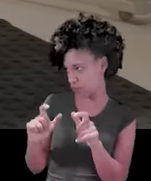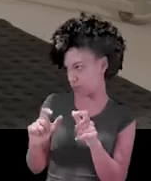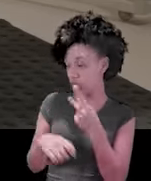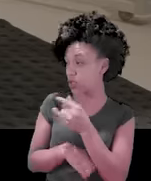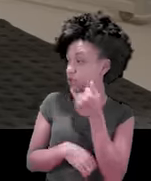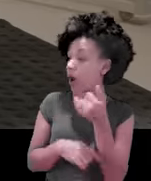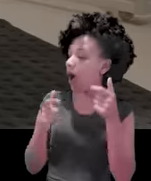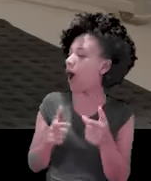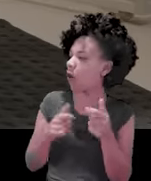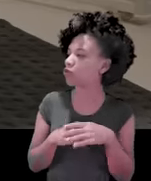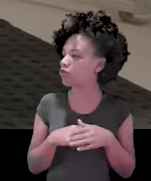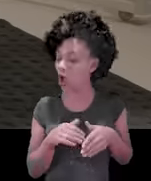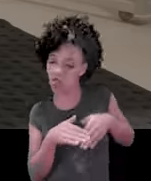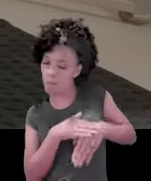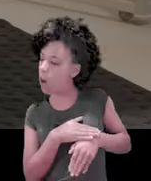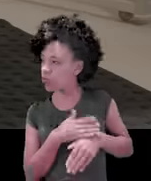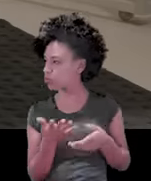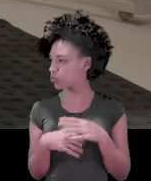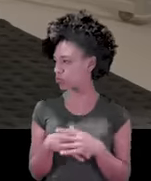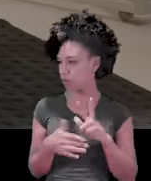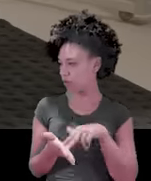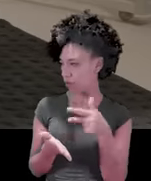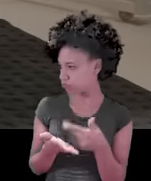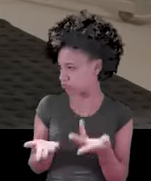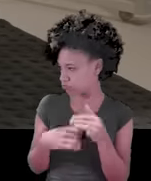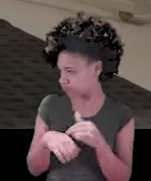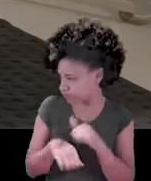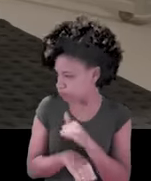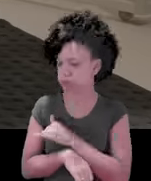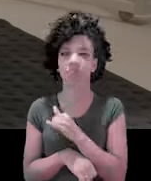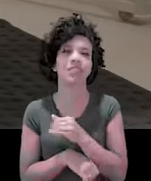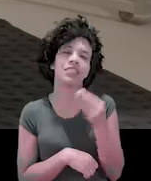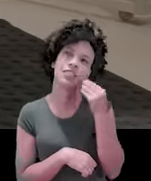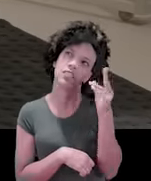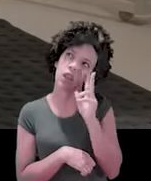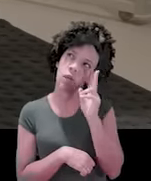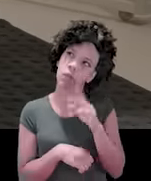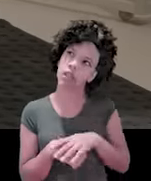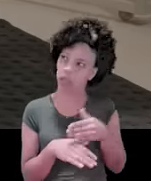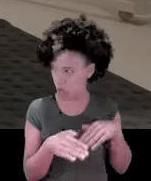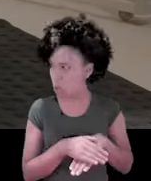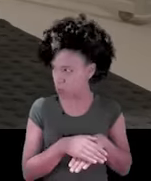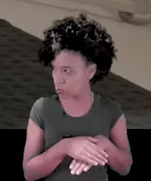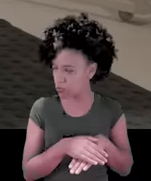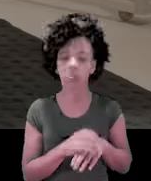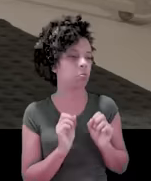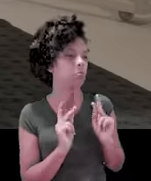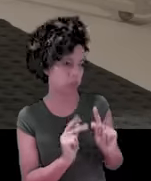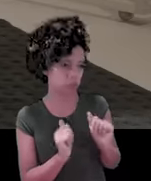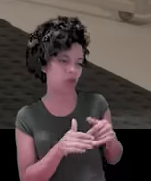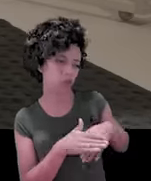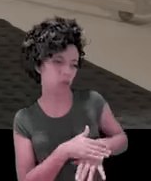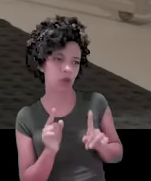seu celular tava aonde tava no bolso na hora que você caiu eu tava eu tô tentando lembrar acreditar na busca tava no bolso Então